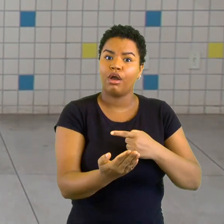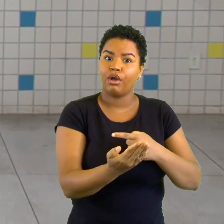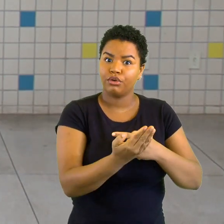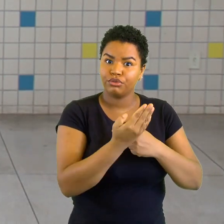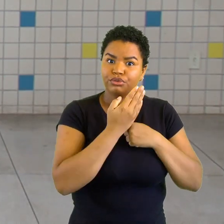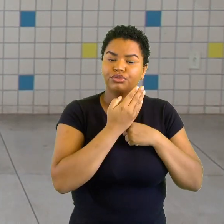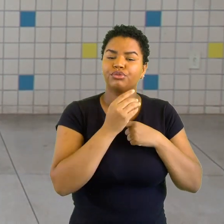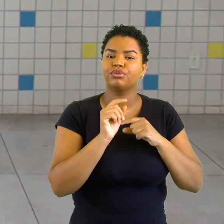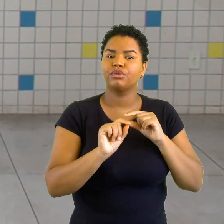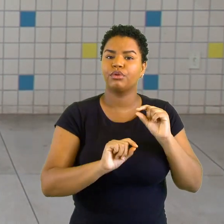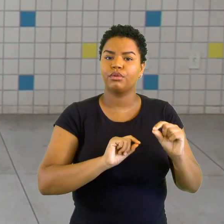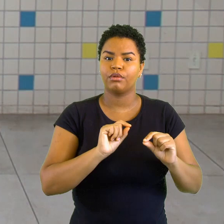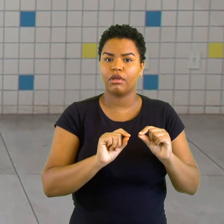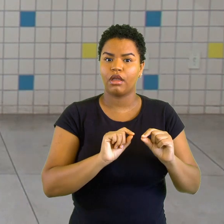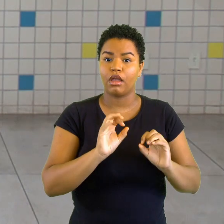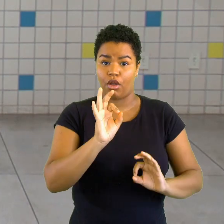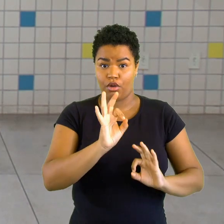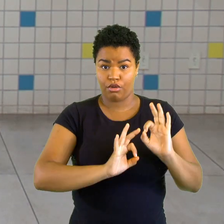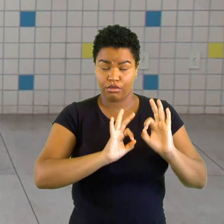a formarem também